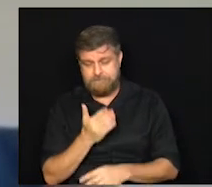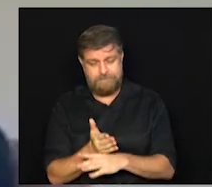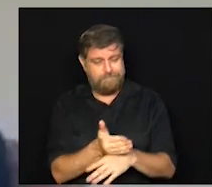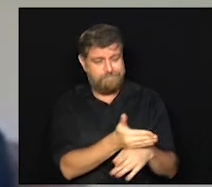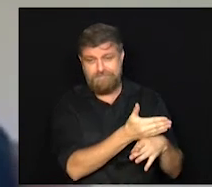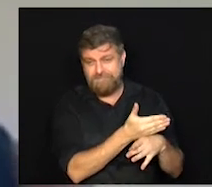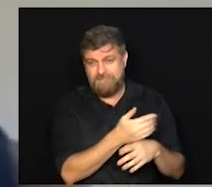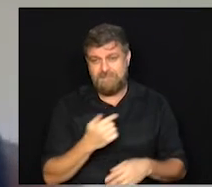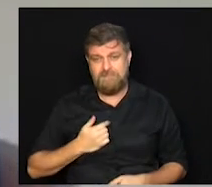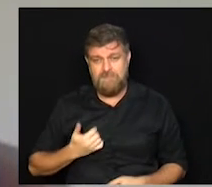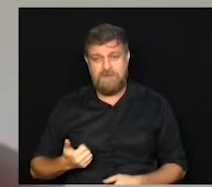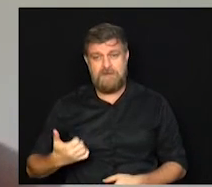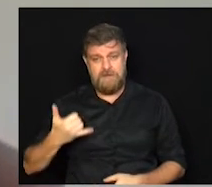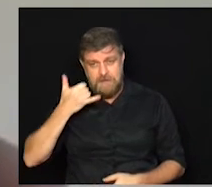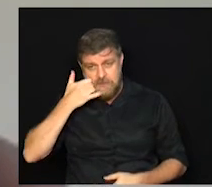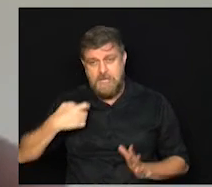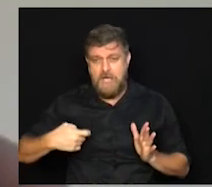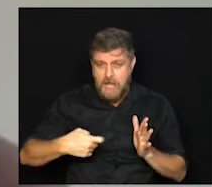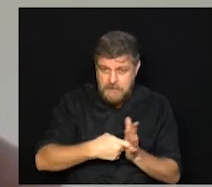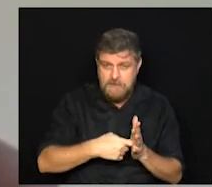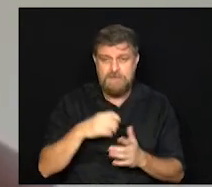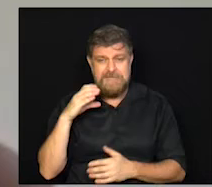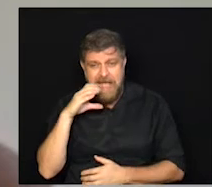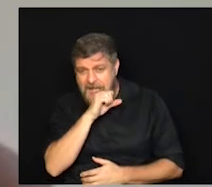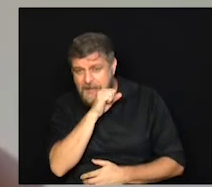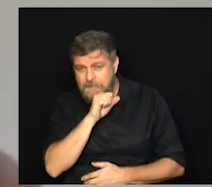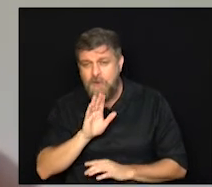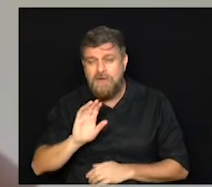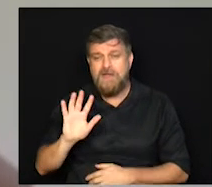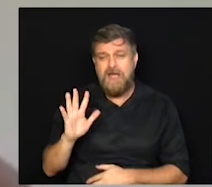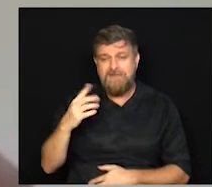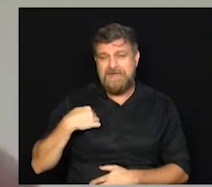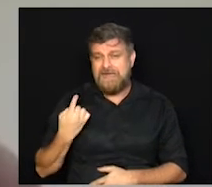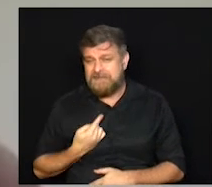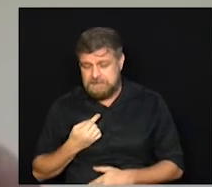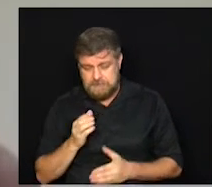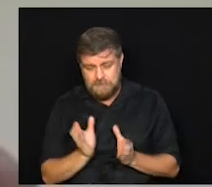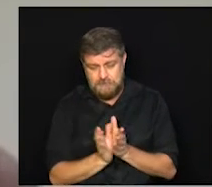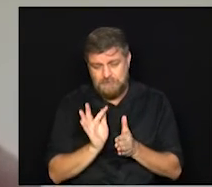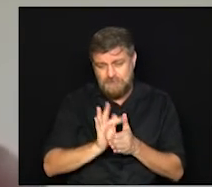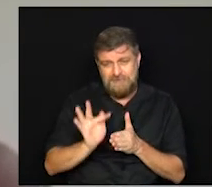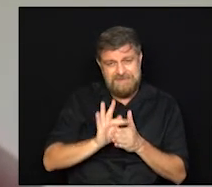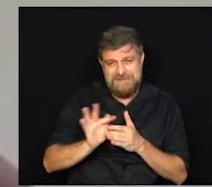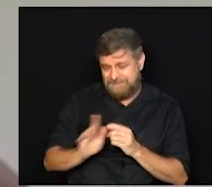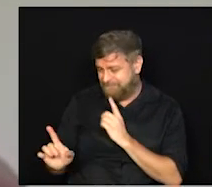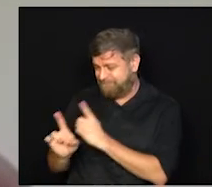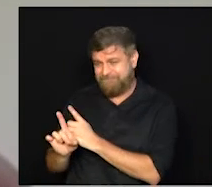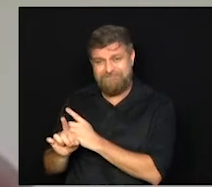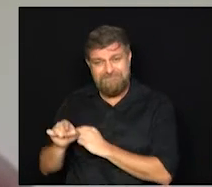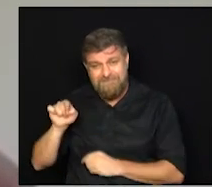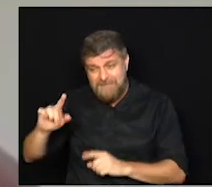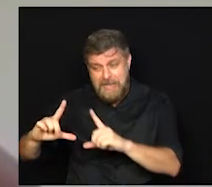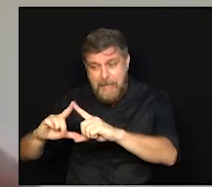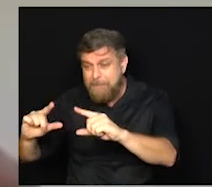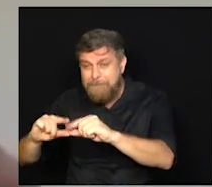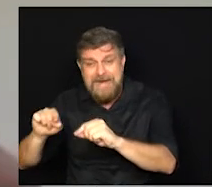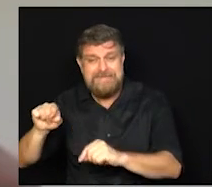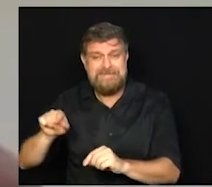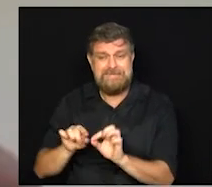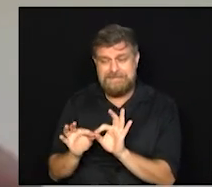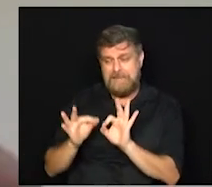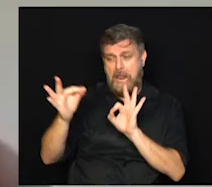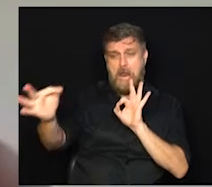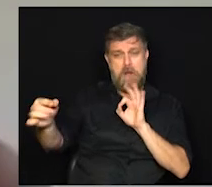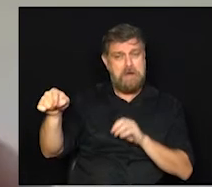da denúncia chegar, de ser rápida, tudo, mas a gente não consegue localizar, porque como eles não conhecem a cidade, às vezes a